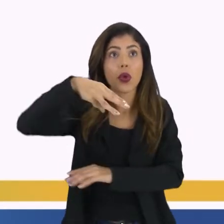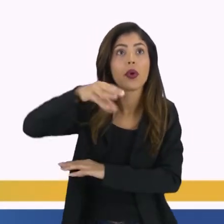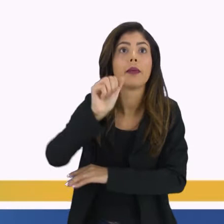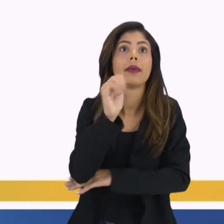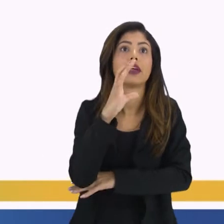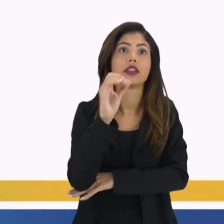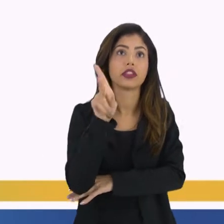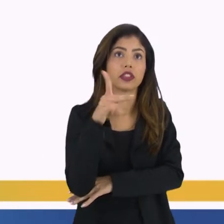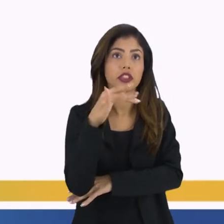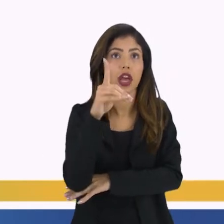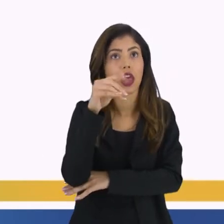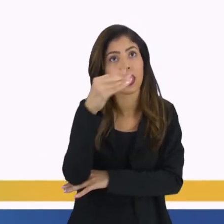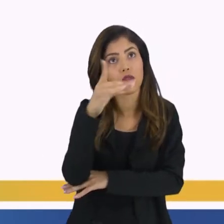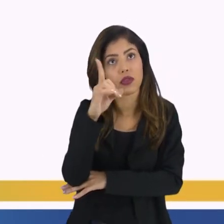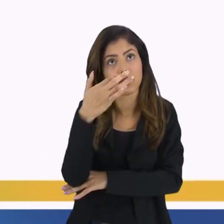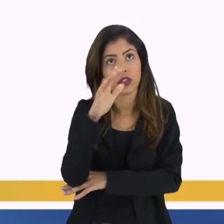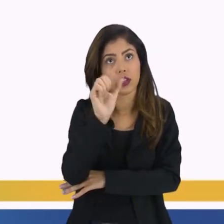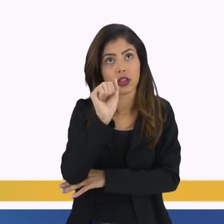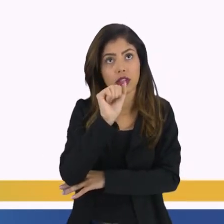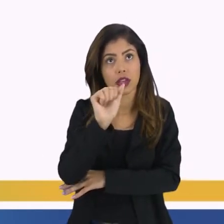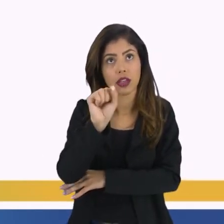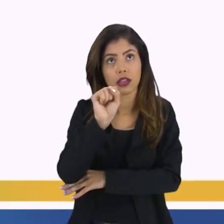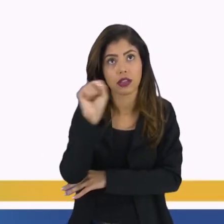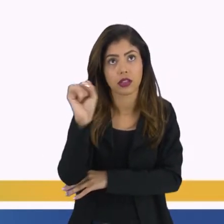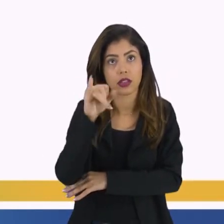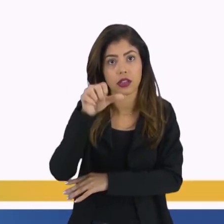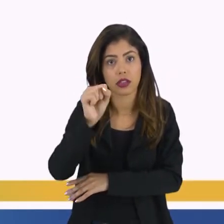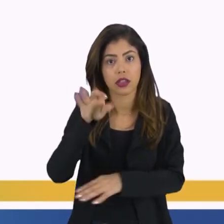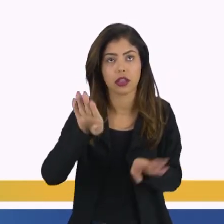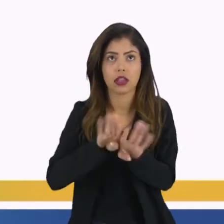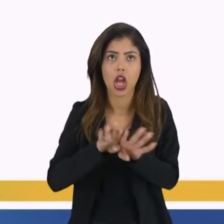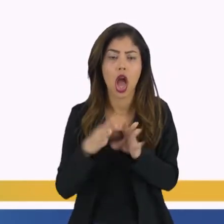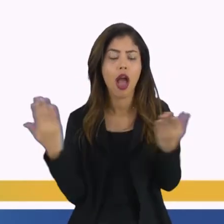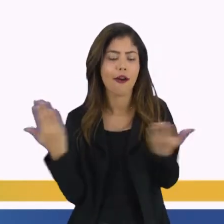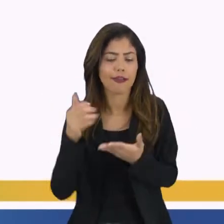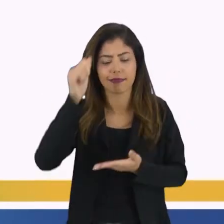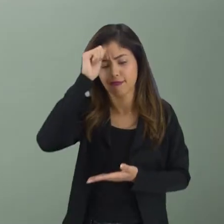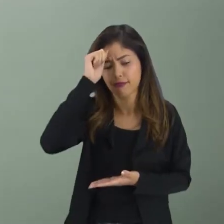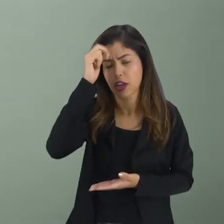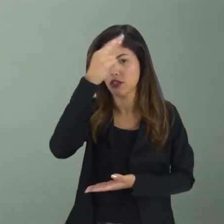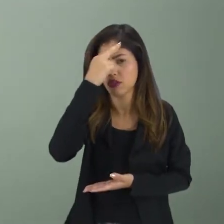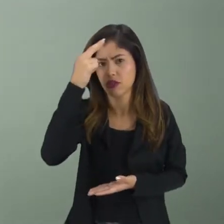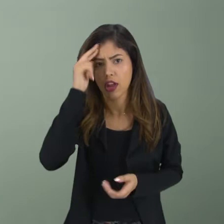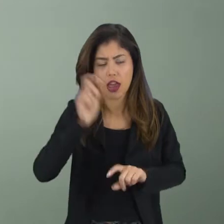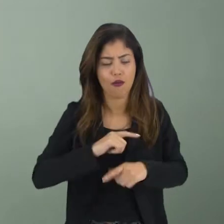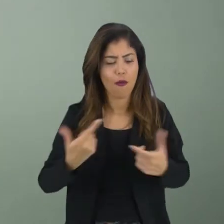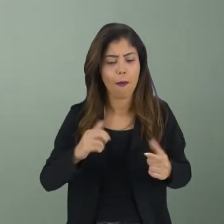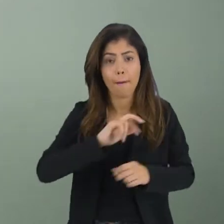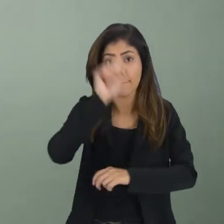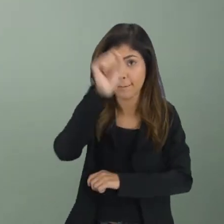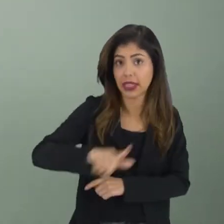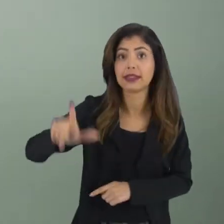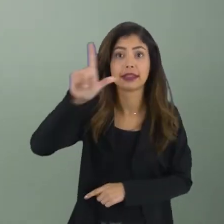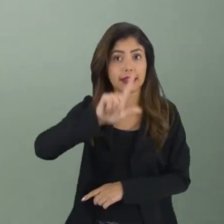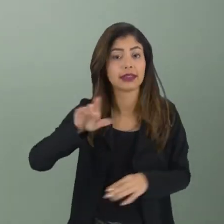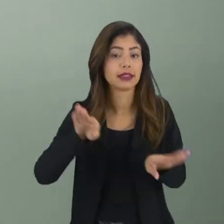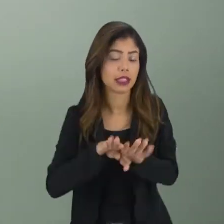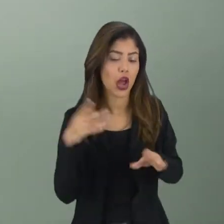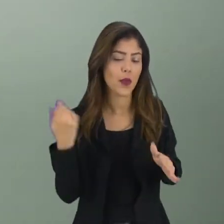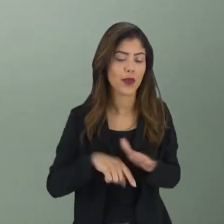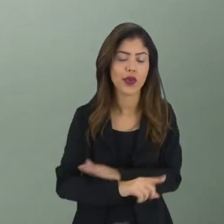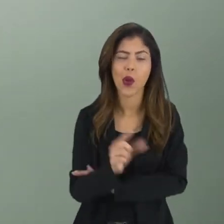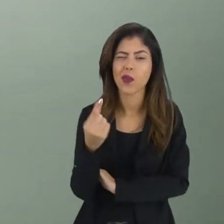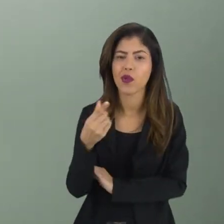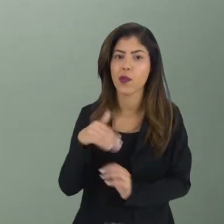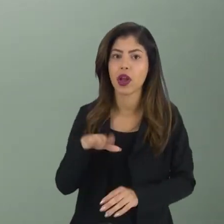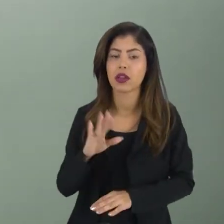de Assis, né, que é a nossa referência, é o nosso autor que ficou para a história, que teve uma vasta obra literária, e nós precisamos nos aprofundar um pouco